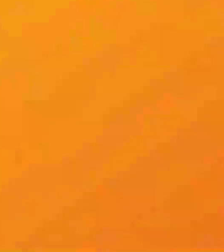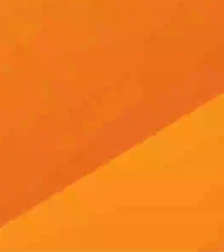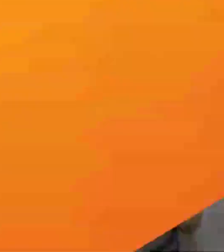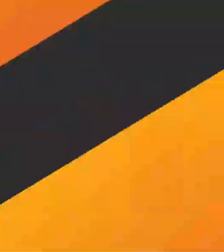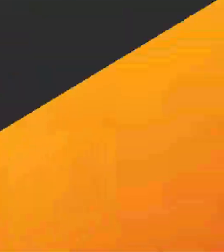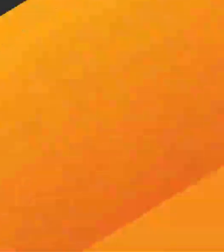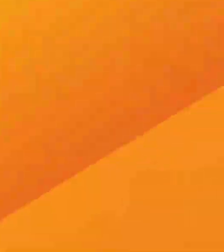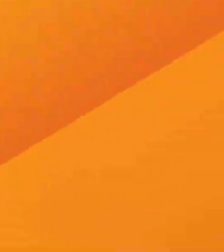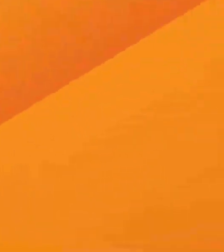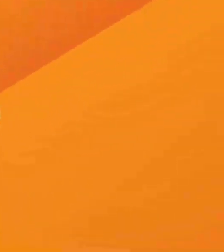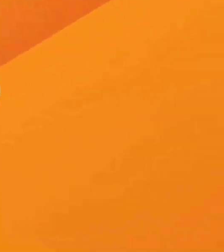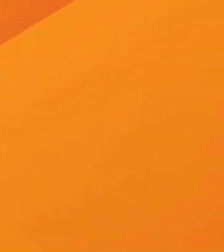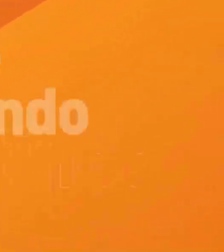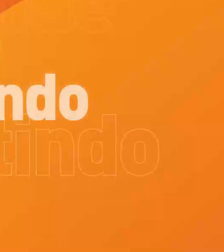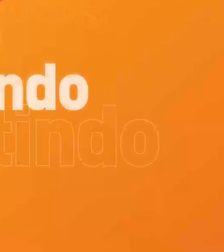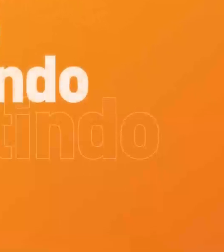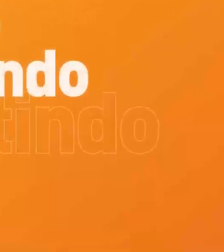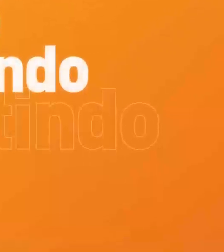trabalhar.